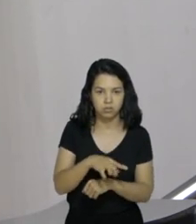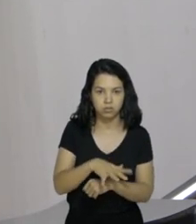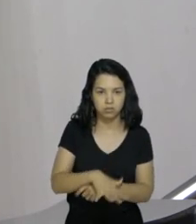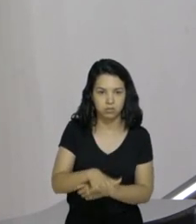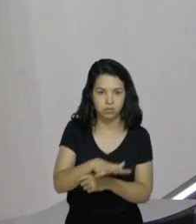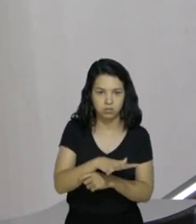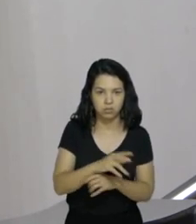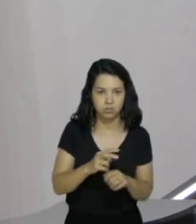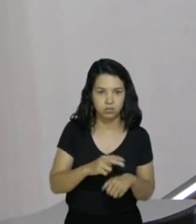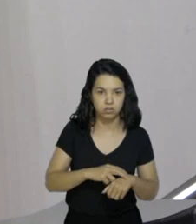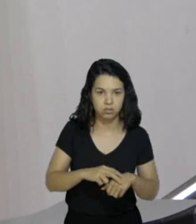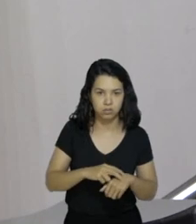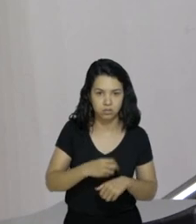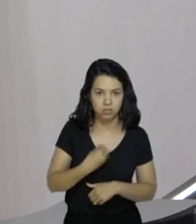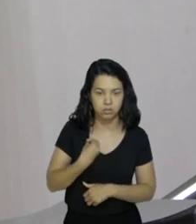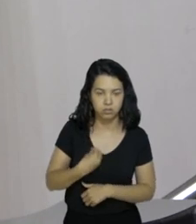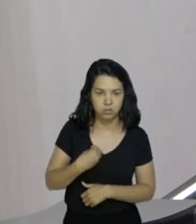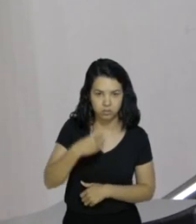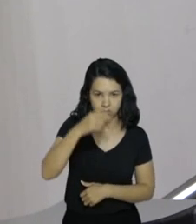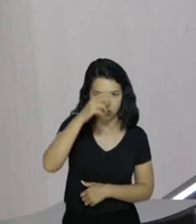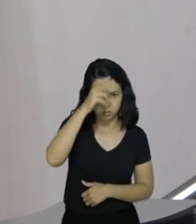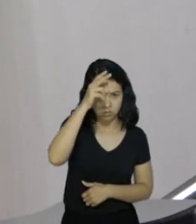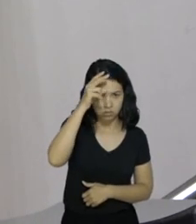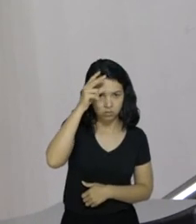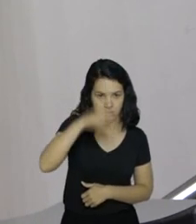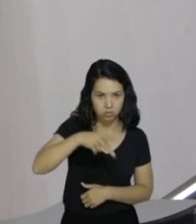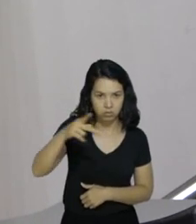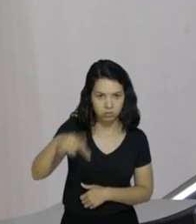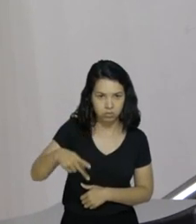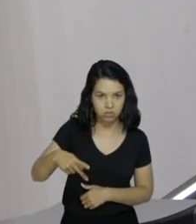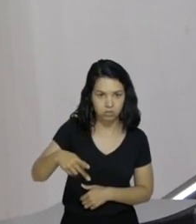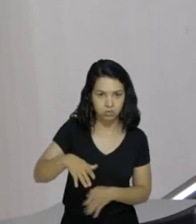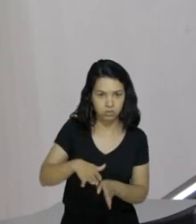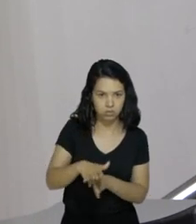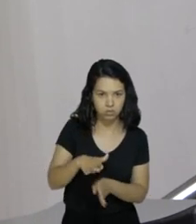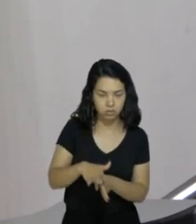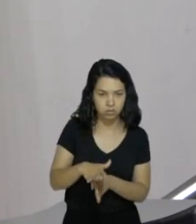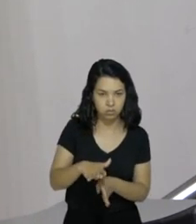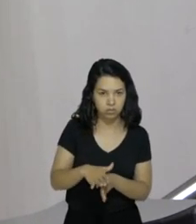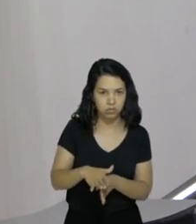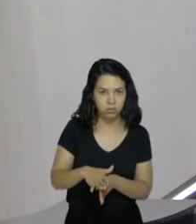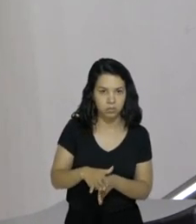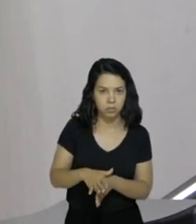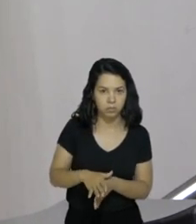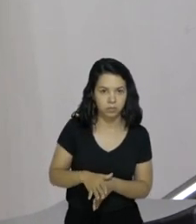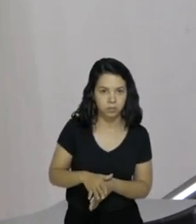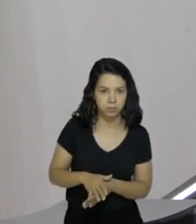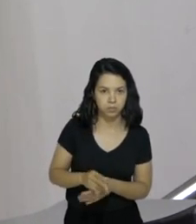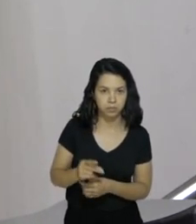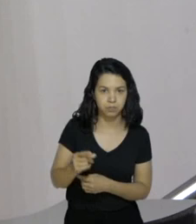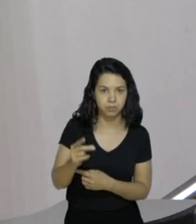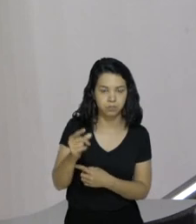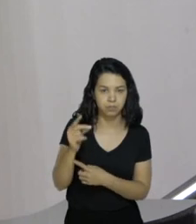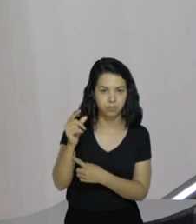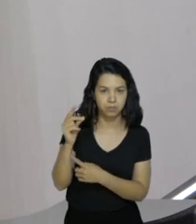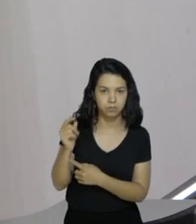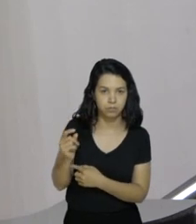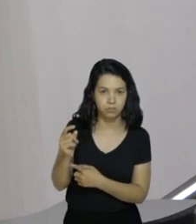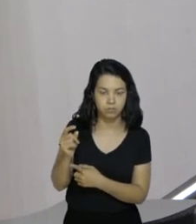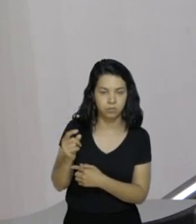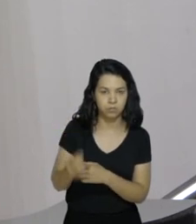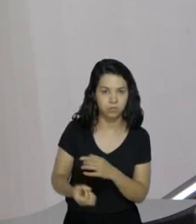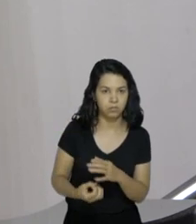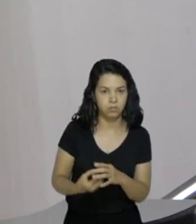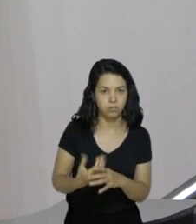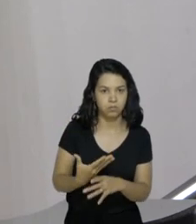como professora, como orientadora, como colaboradora, uma das mais antigas, desde a sua fundação,